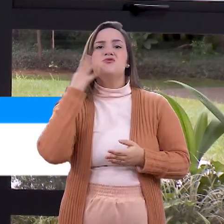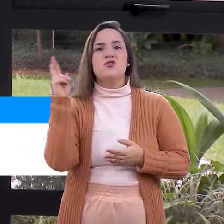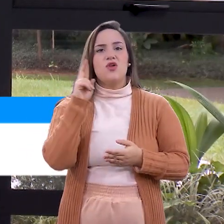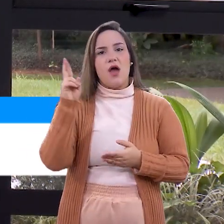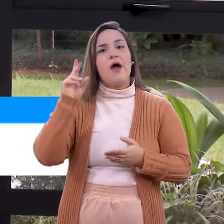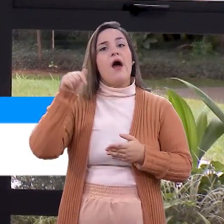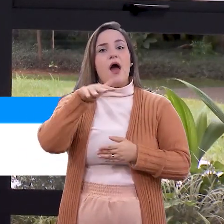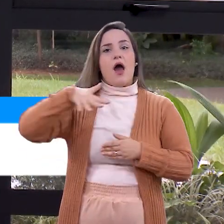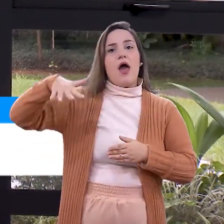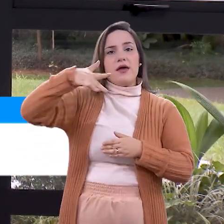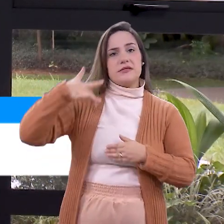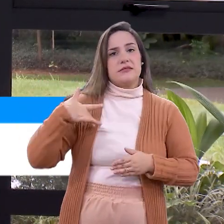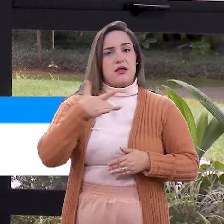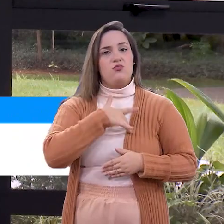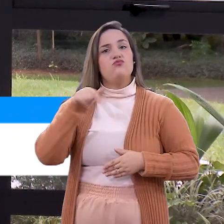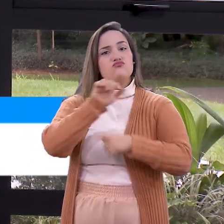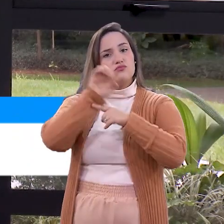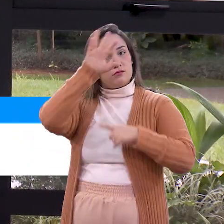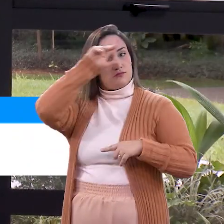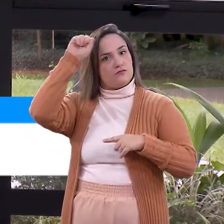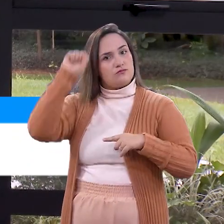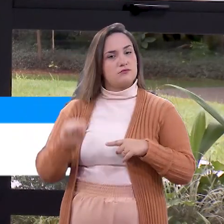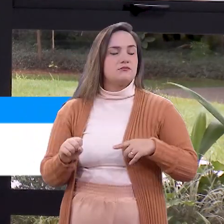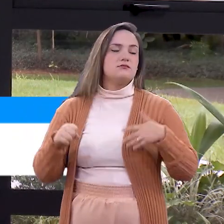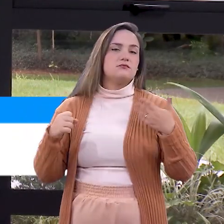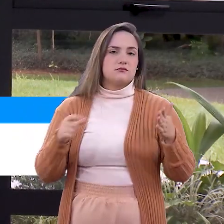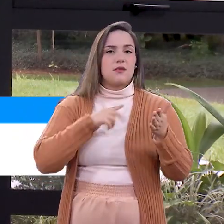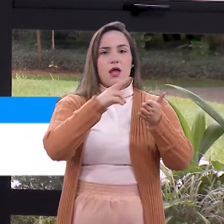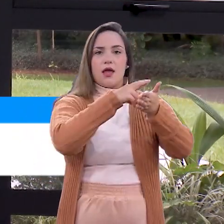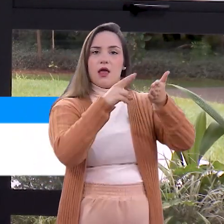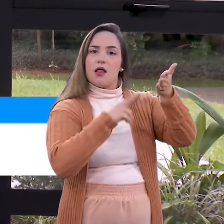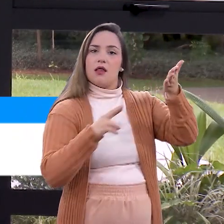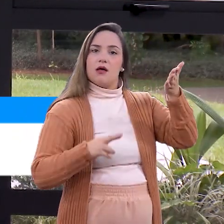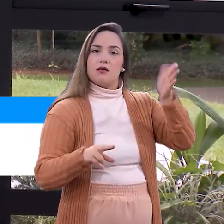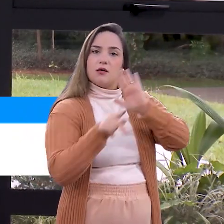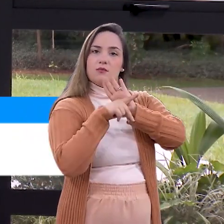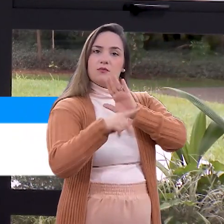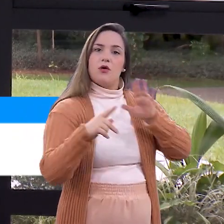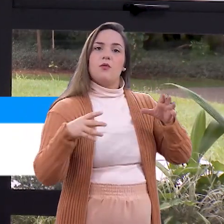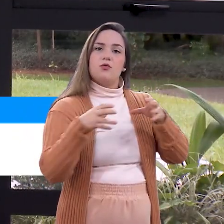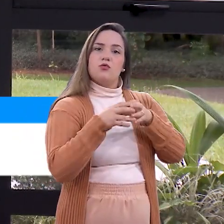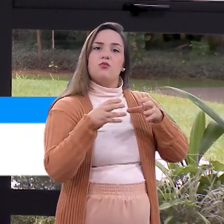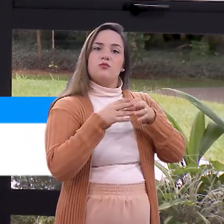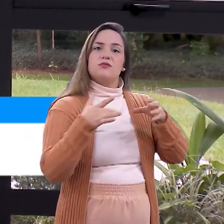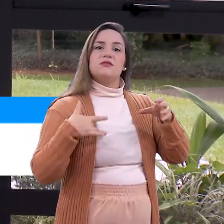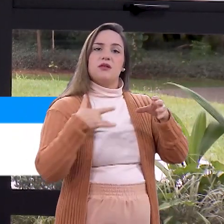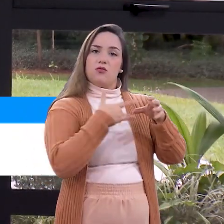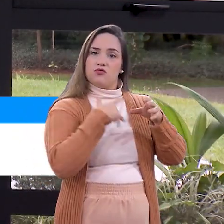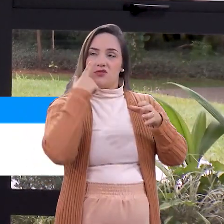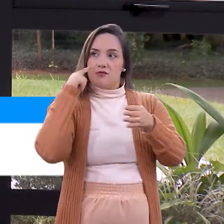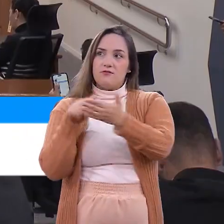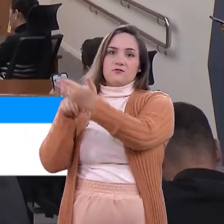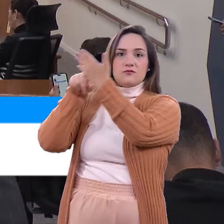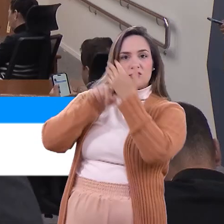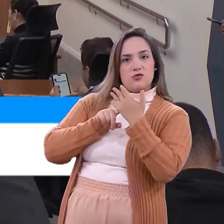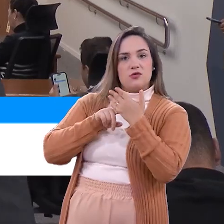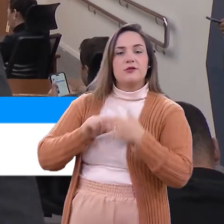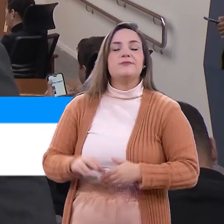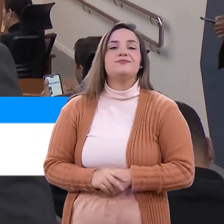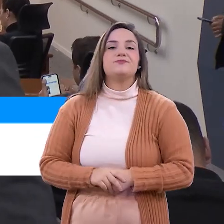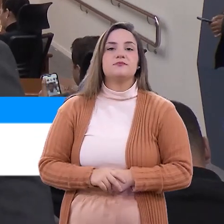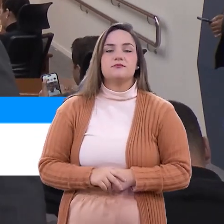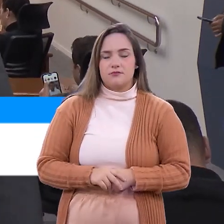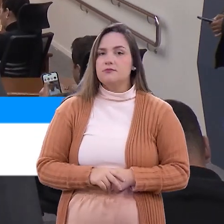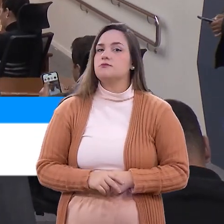da saúde em Mato Grosso do Sul conforme relatório apresentado à comissão de saúde da Assembleia Legislativa tem um momento